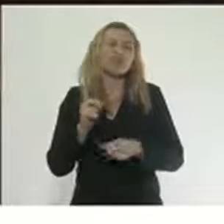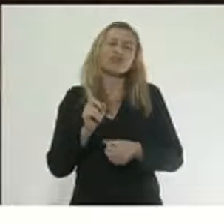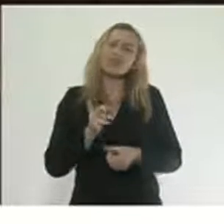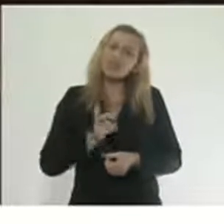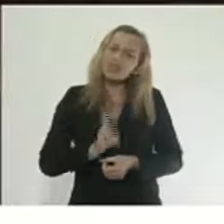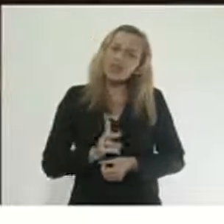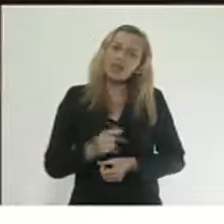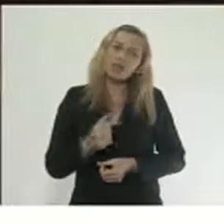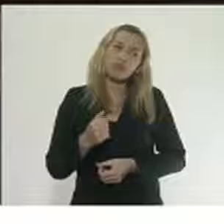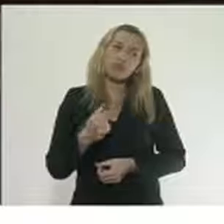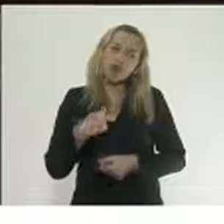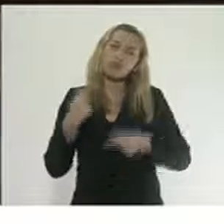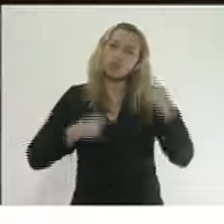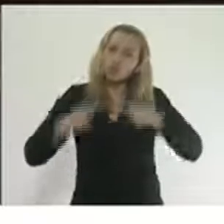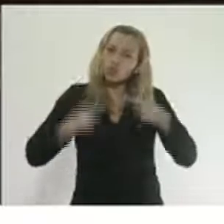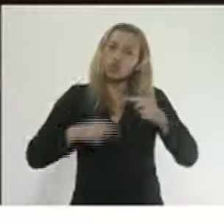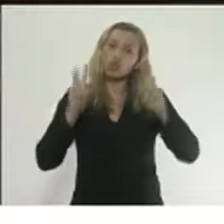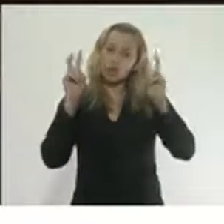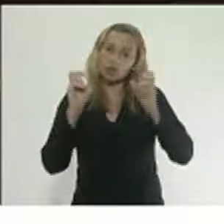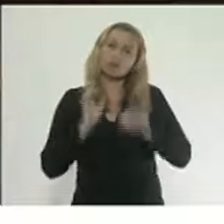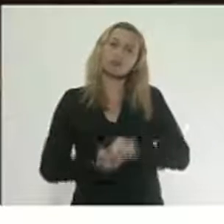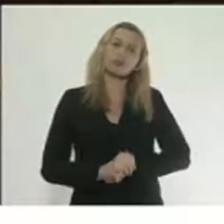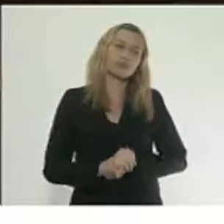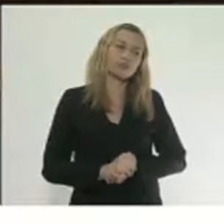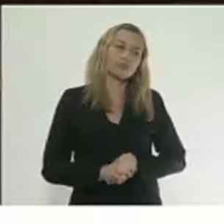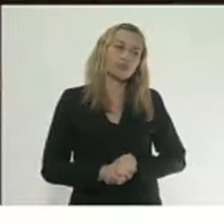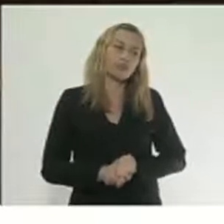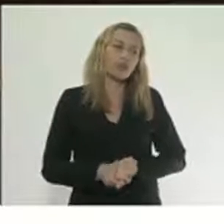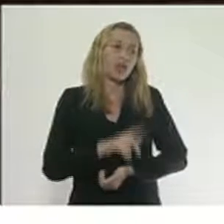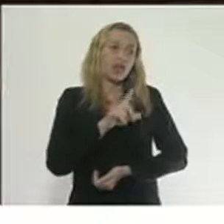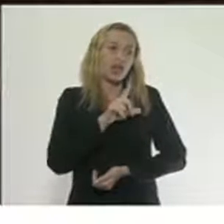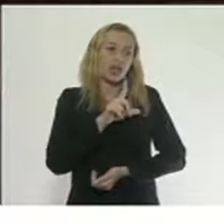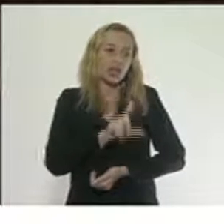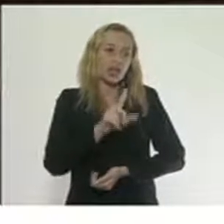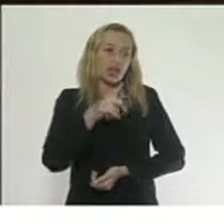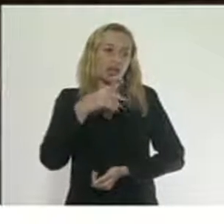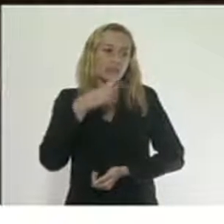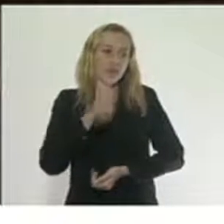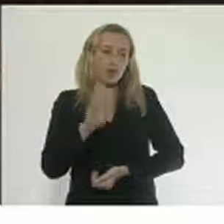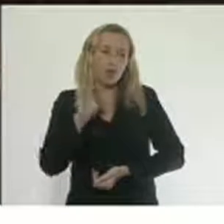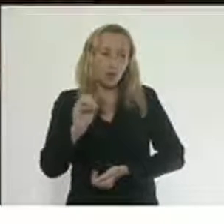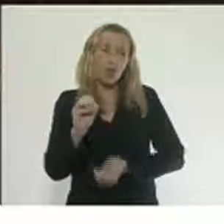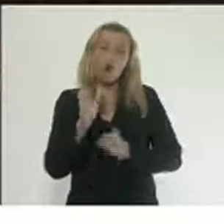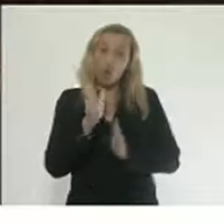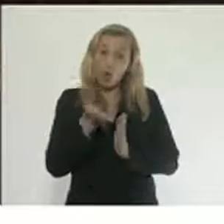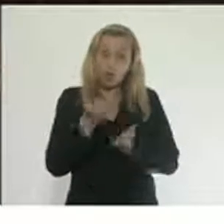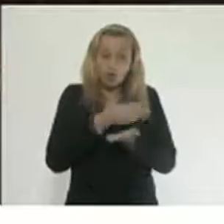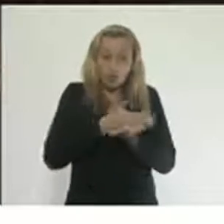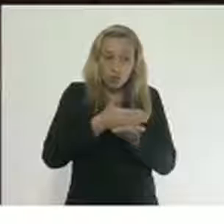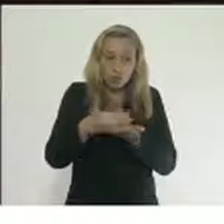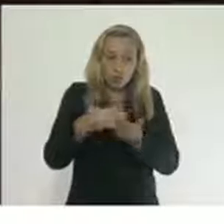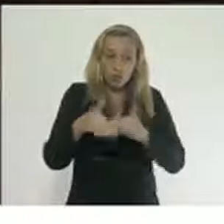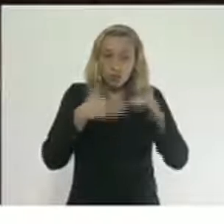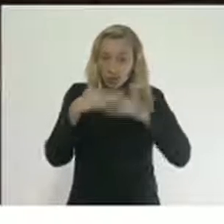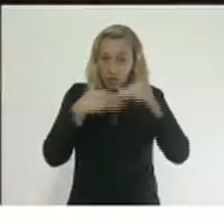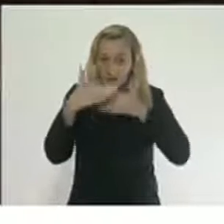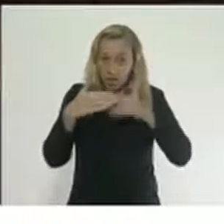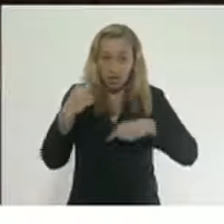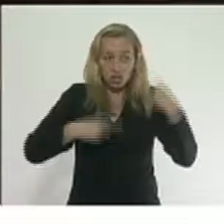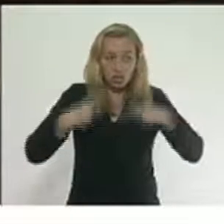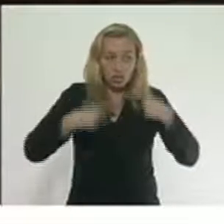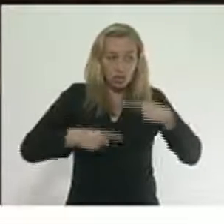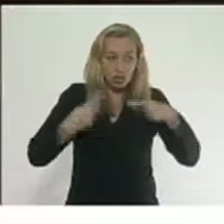todo ficar discutindo. A LDO hoje começou o seu processo de discussão, Lei